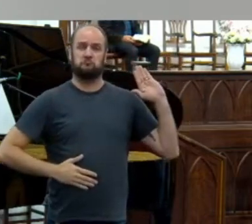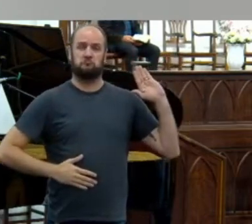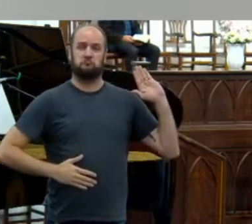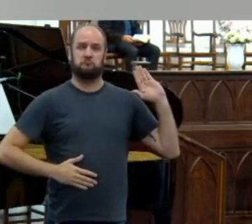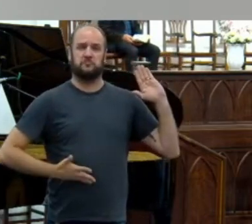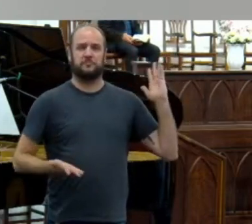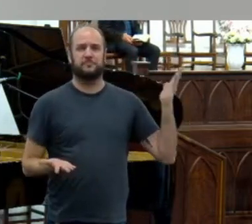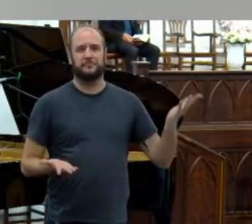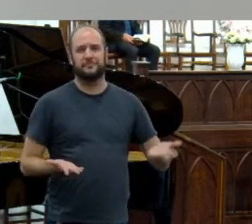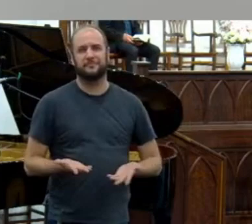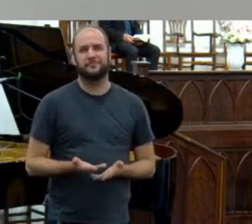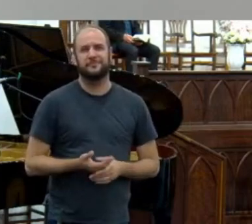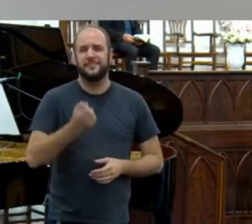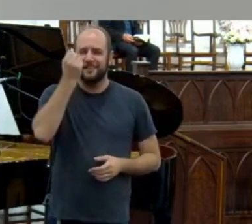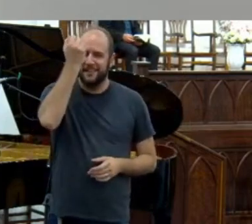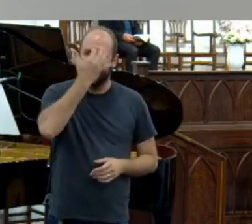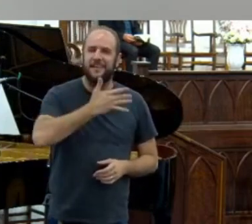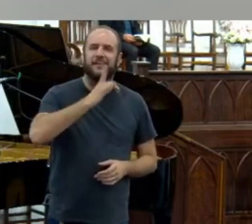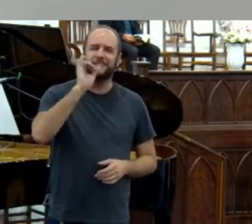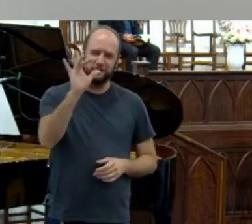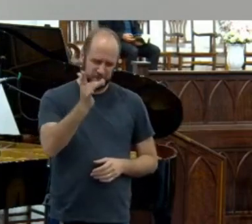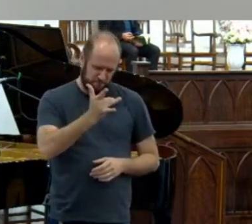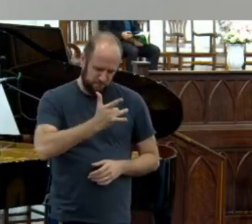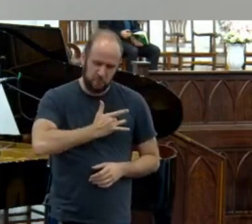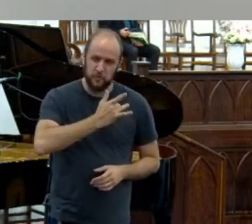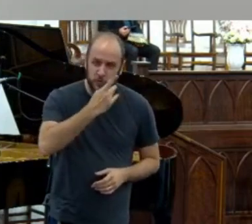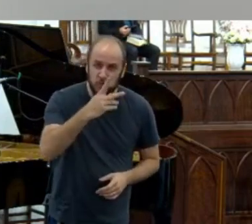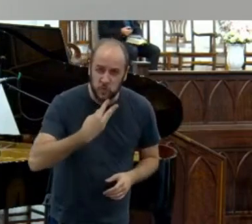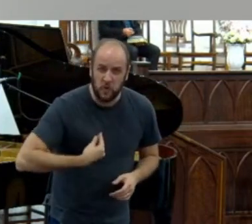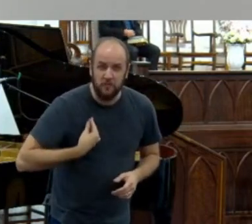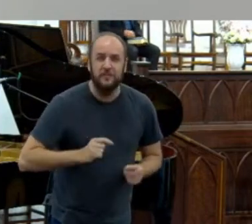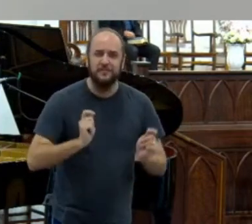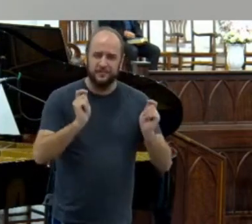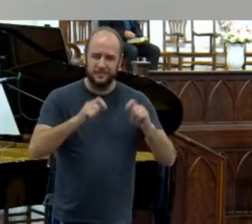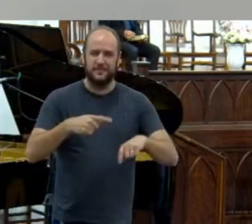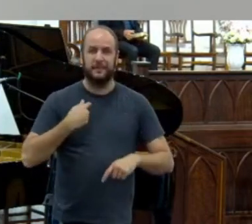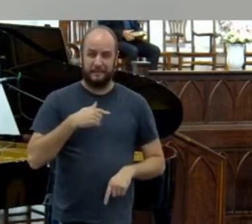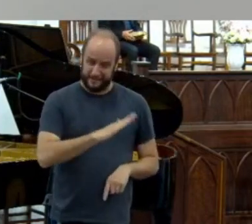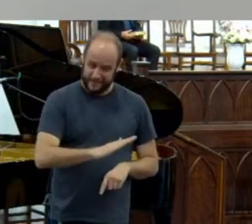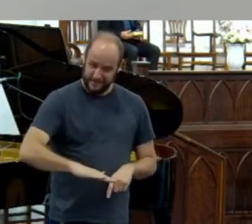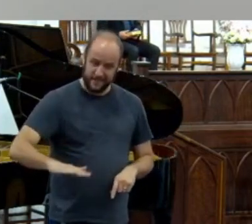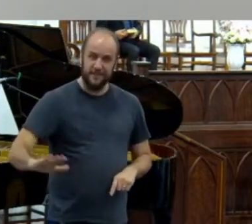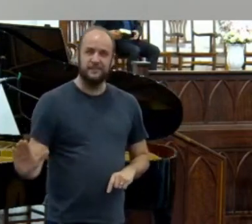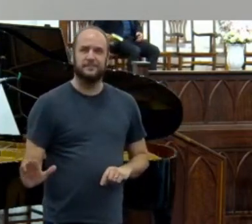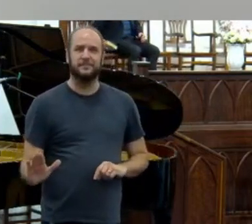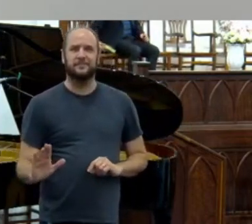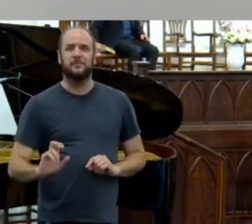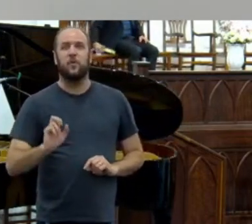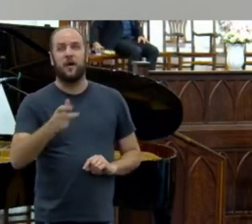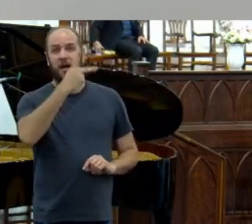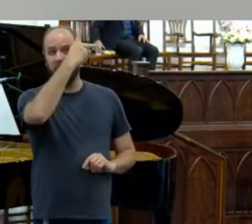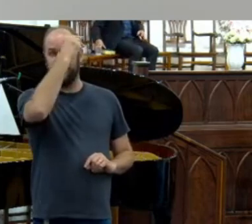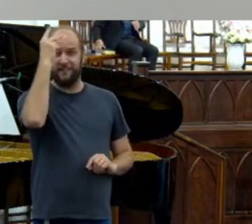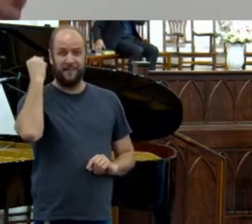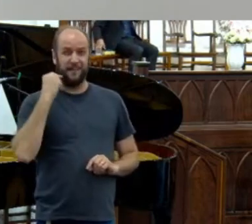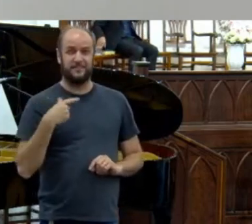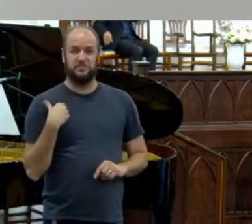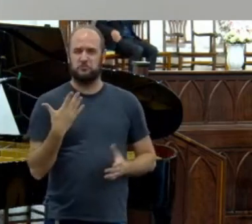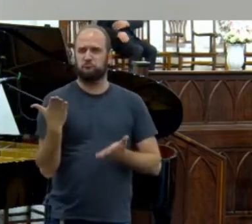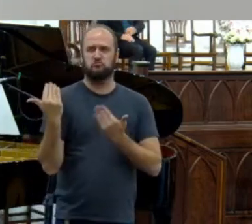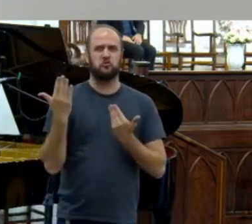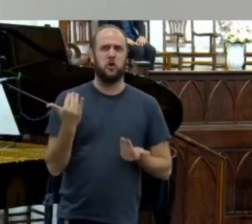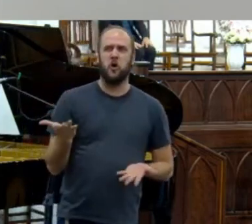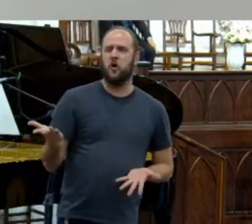A graça de Deus atingiu você, às vezes na sua infância, ou na sua adolescência, na